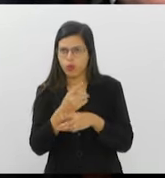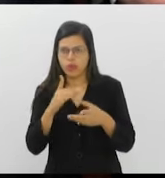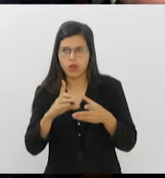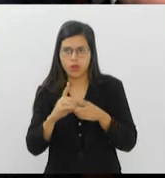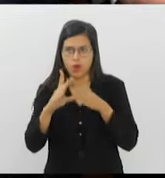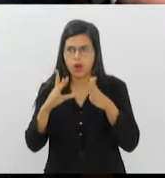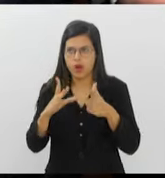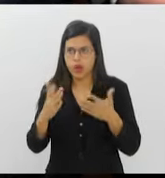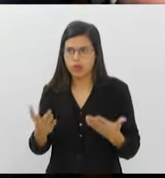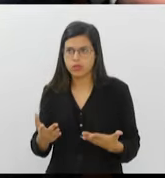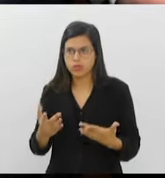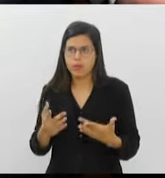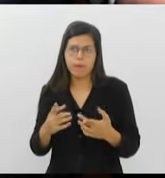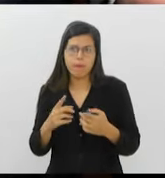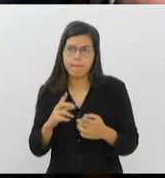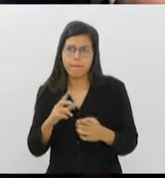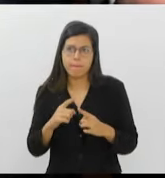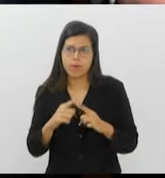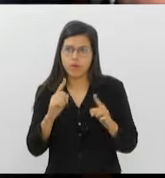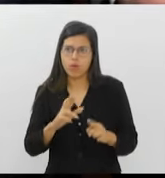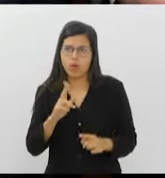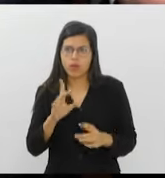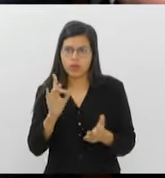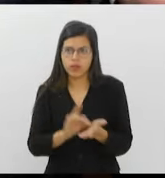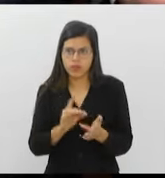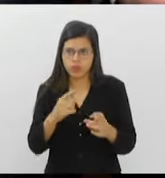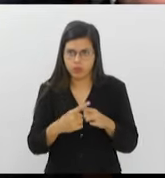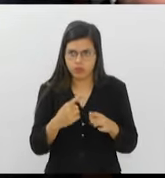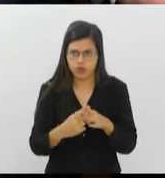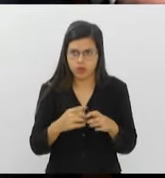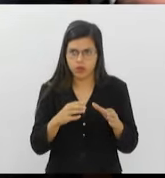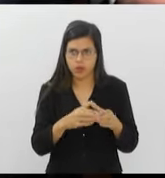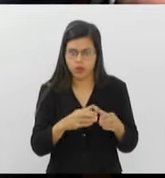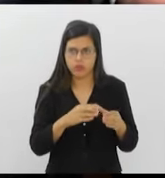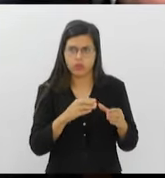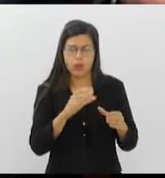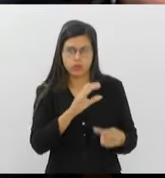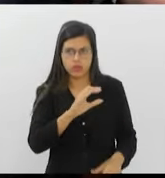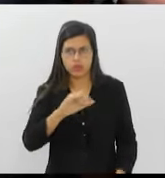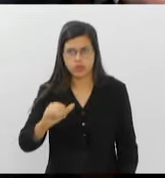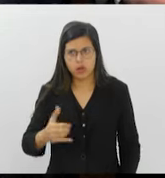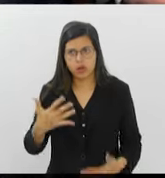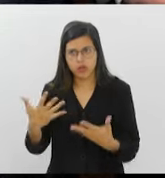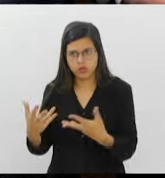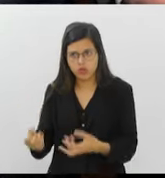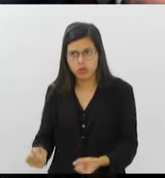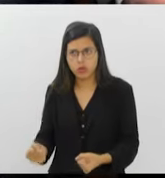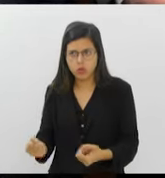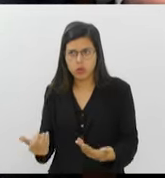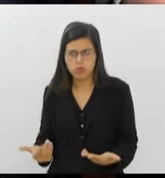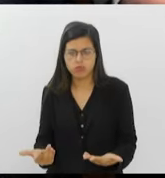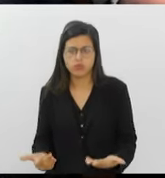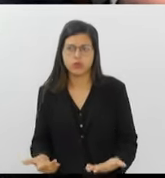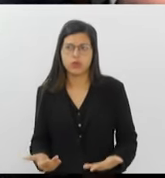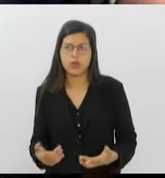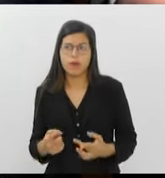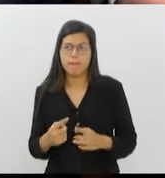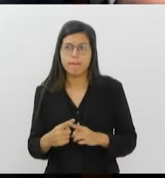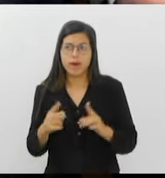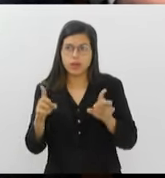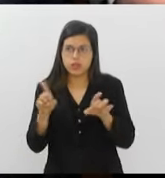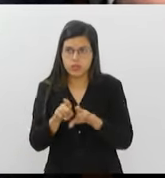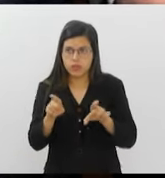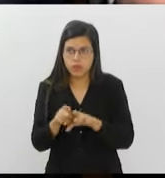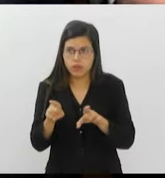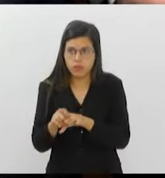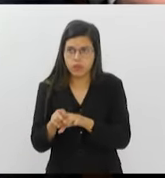verdade, porque na comissão de educação, na comissão da CCJ, ele aceitou e com o voto dele passou a recondução. Agora, é legítimo também,